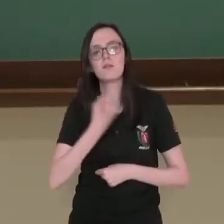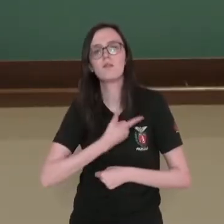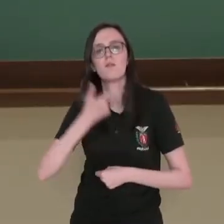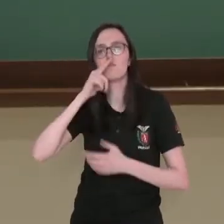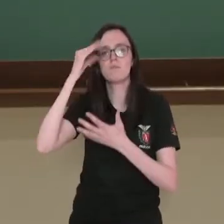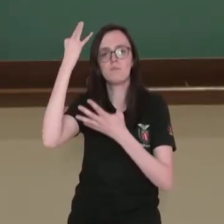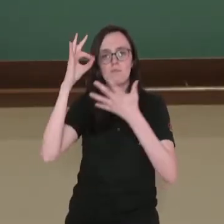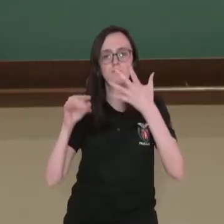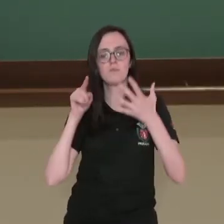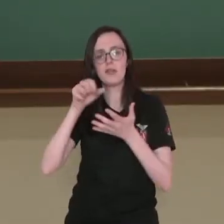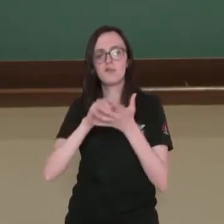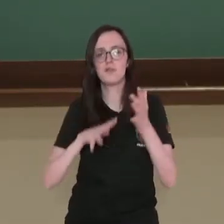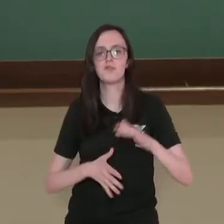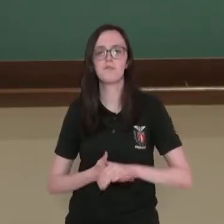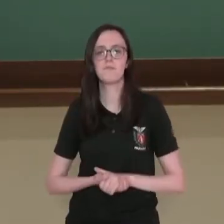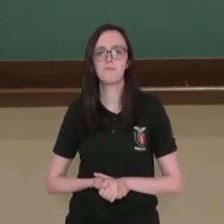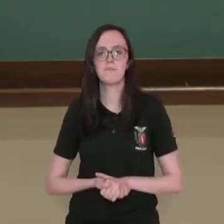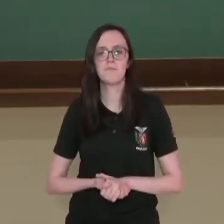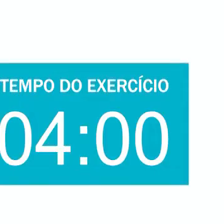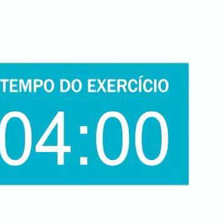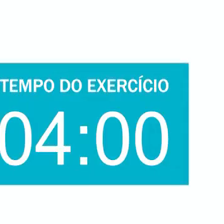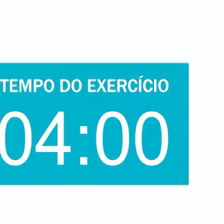a correção dessa atividade.